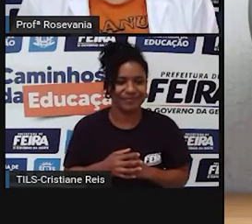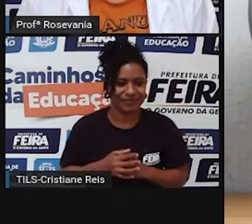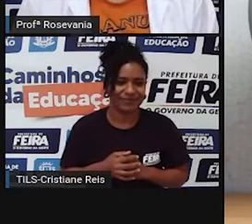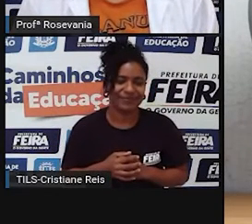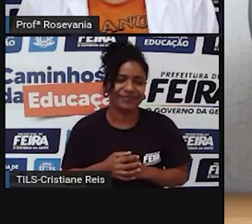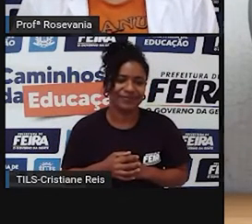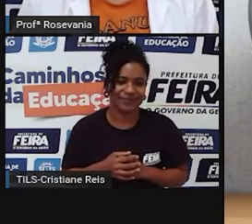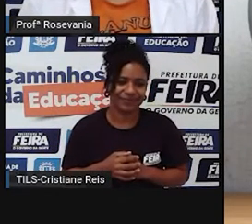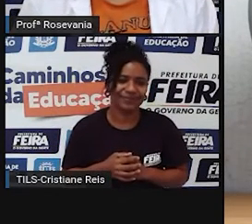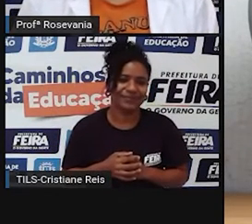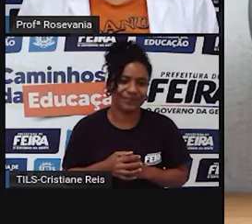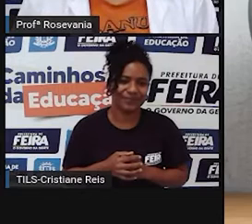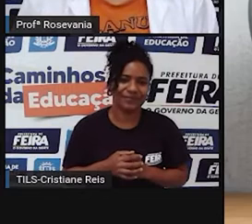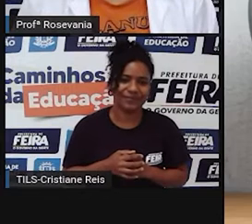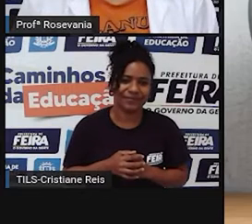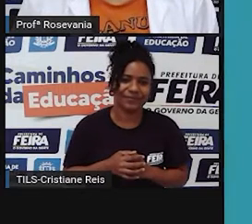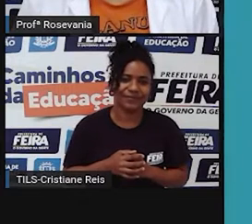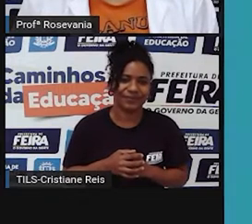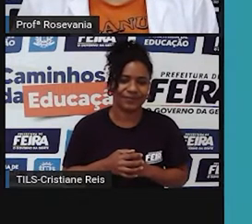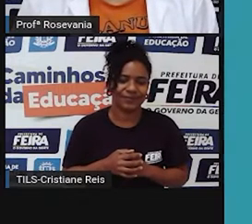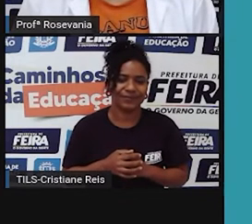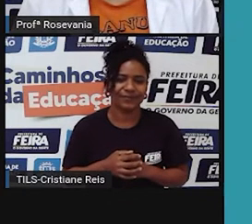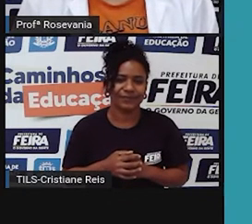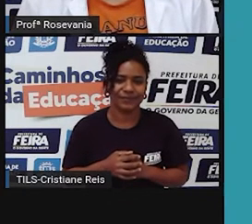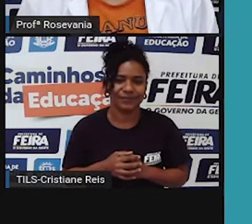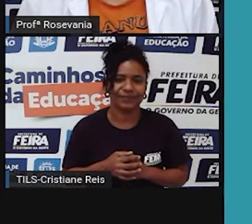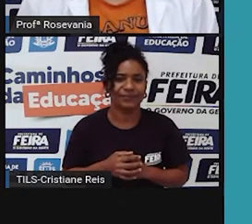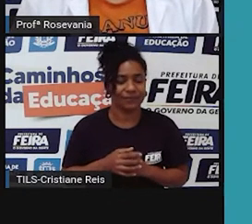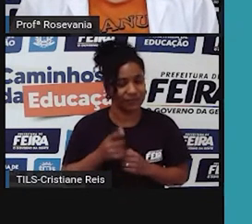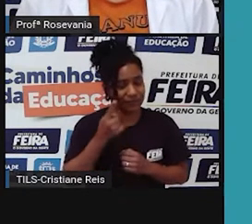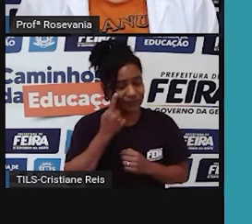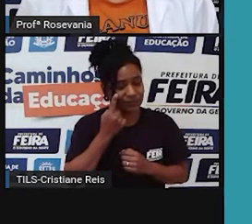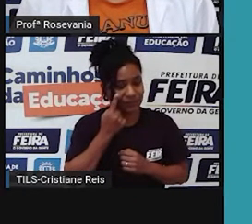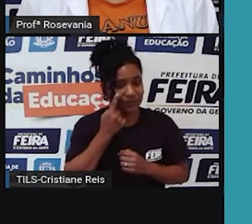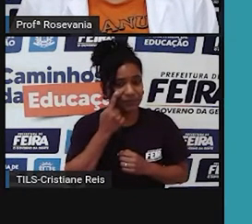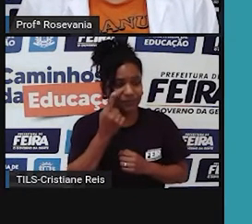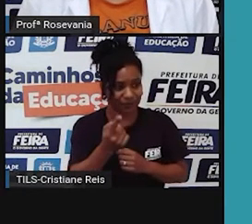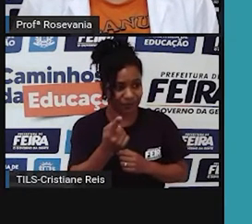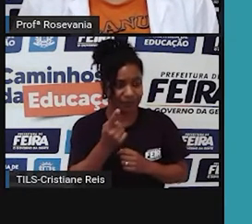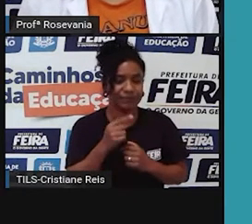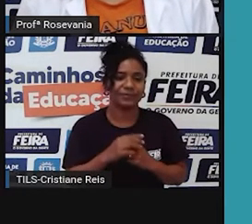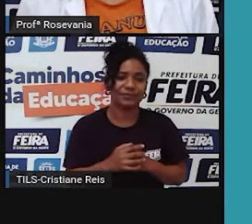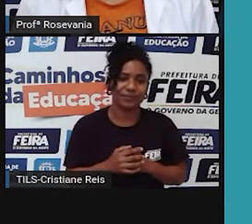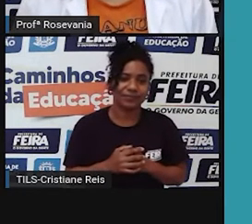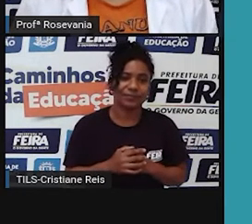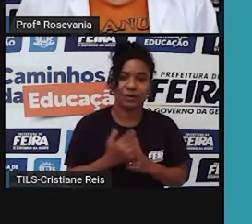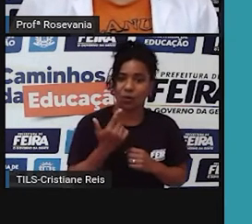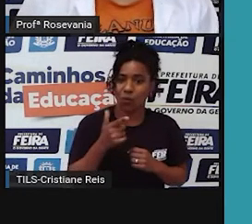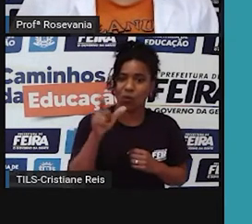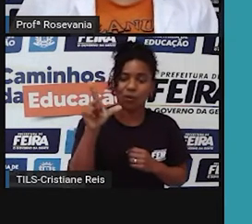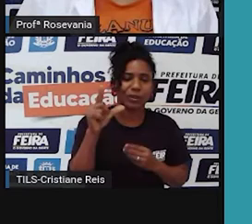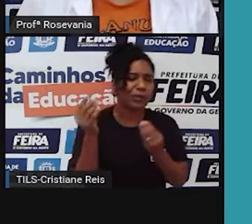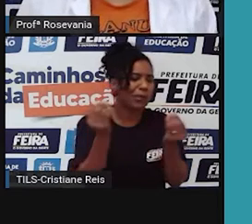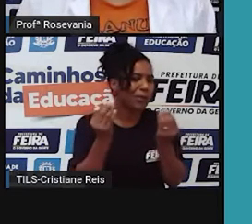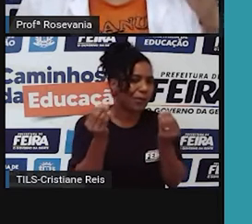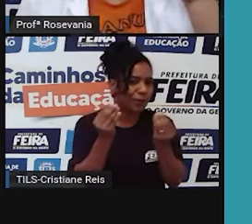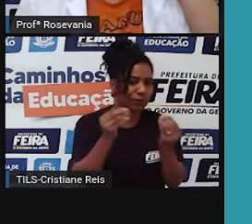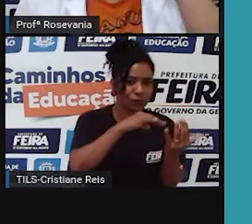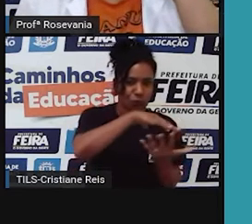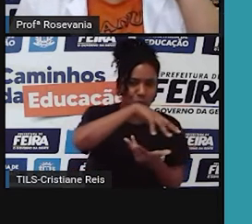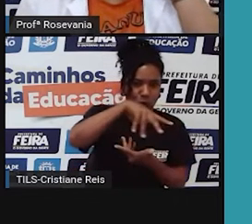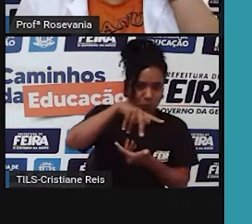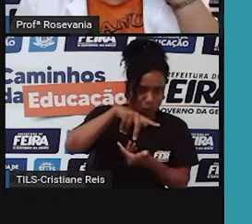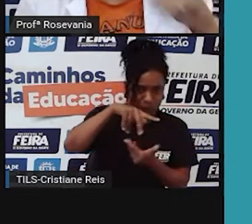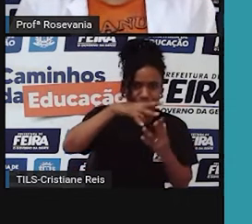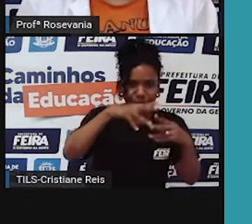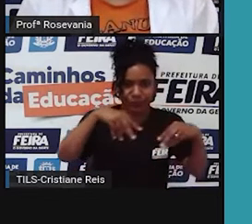né, para a gente poder observar esse planeta. Então, aqui vem a outra forma, além do globo terrestre,